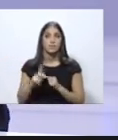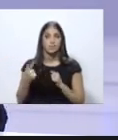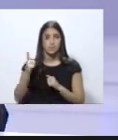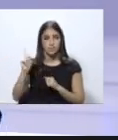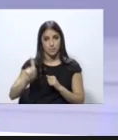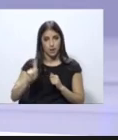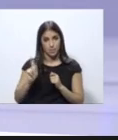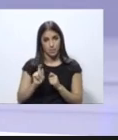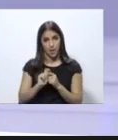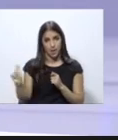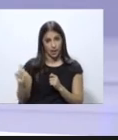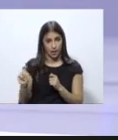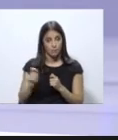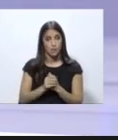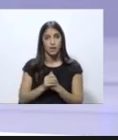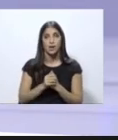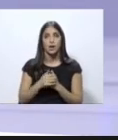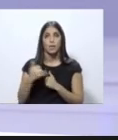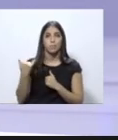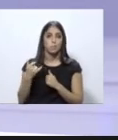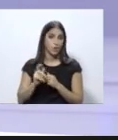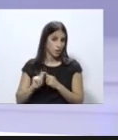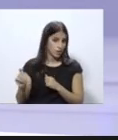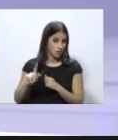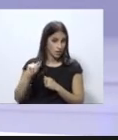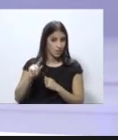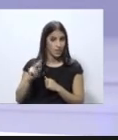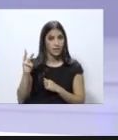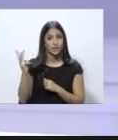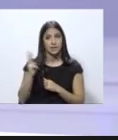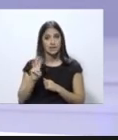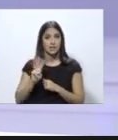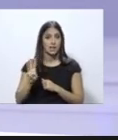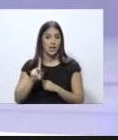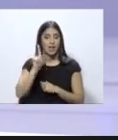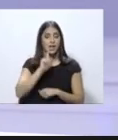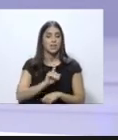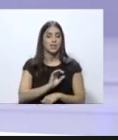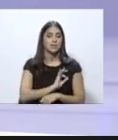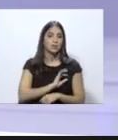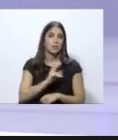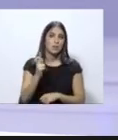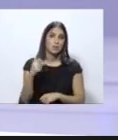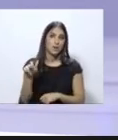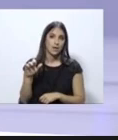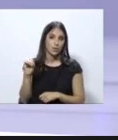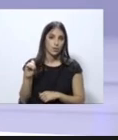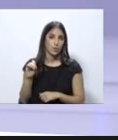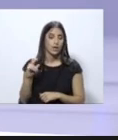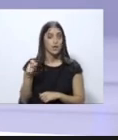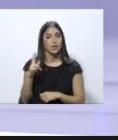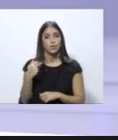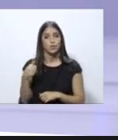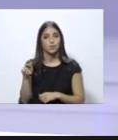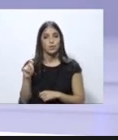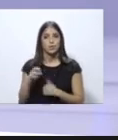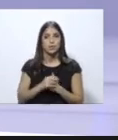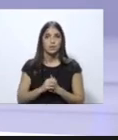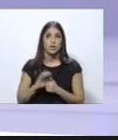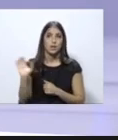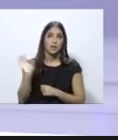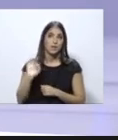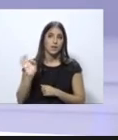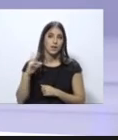em linha, portanto na segunda etapa. E depois na terceira, na subida à Senhora da Graça, apareceu o Amaro Antunes. Ganhou a camisola amarela e levou até ao